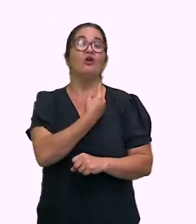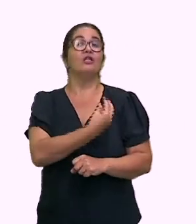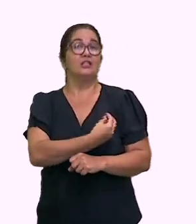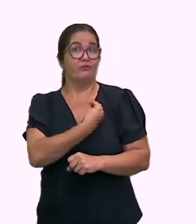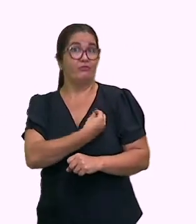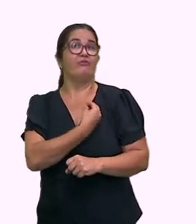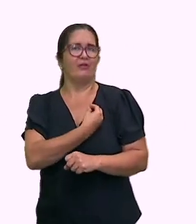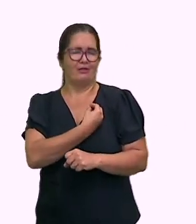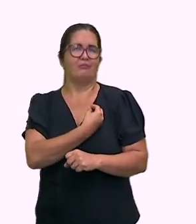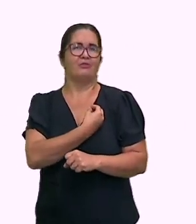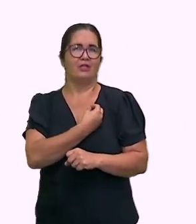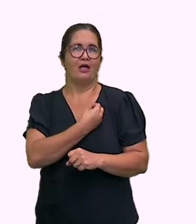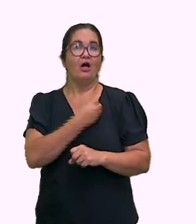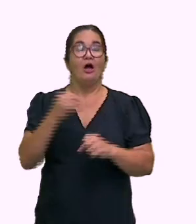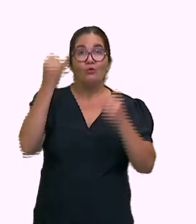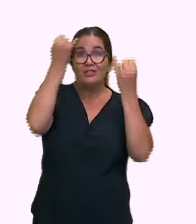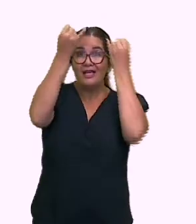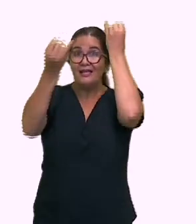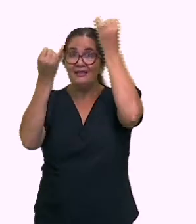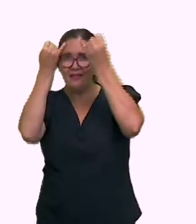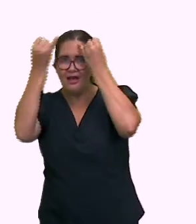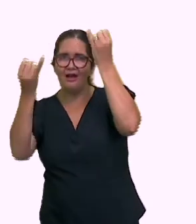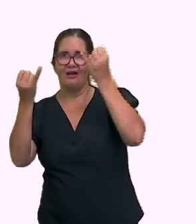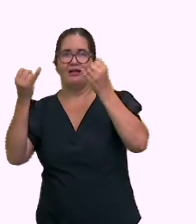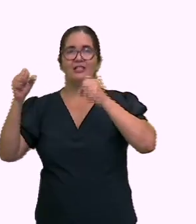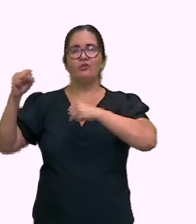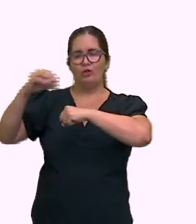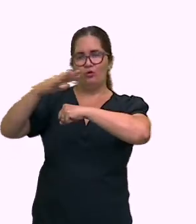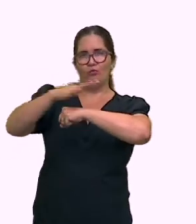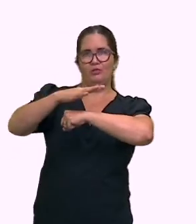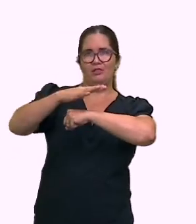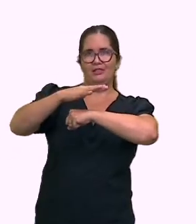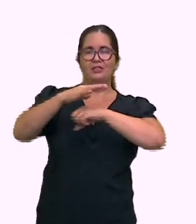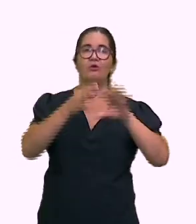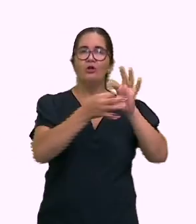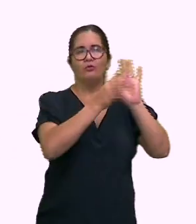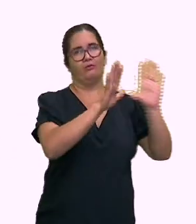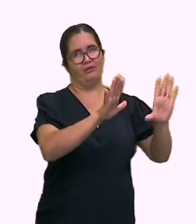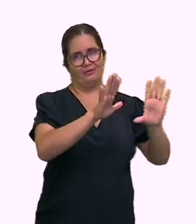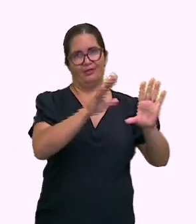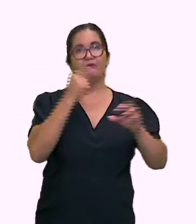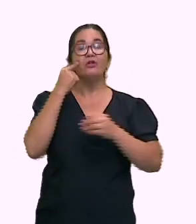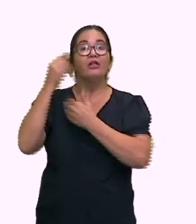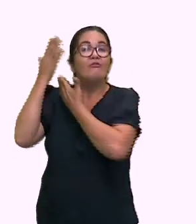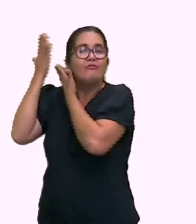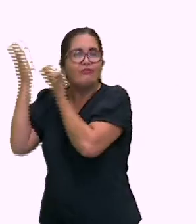queremos, mas que uma Constituição existe, uma regra, uma norma,